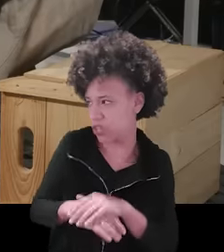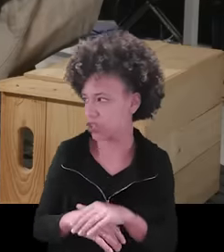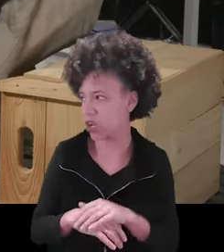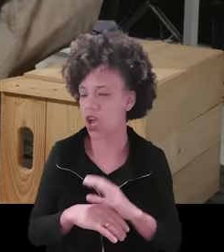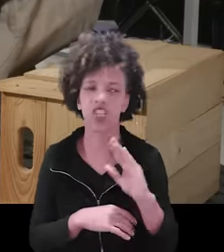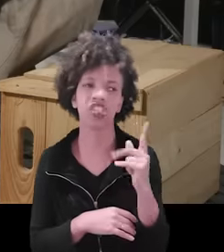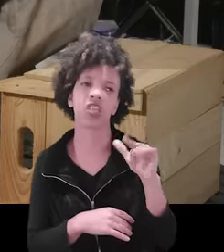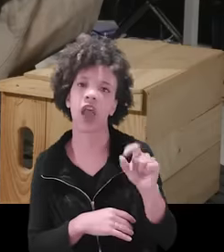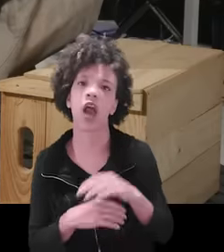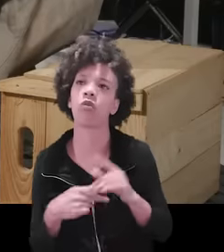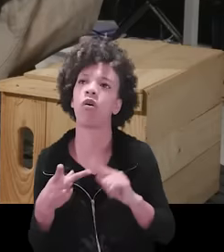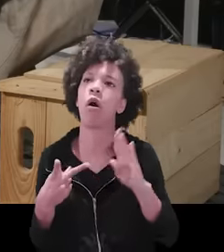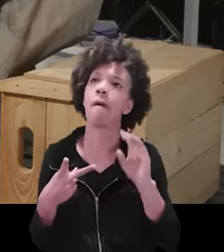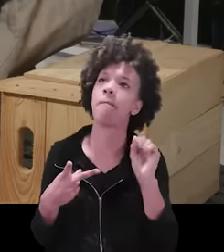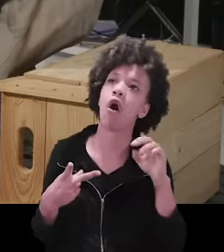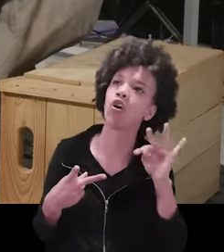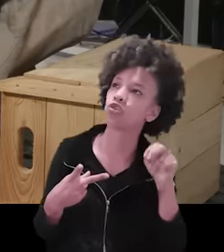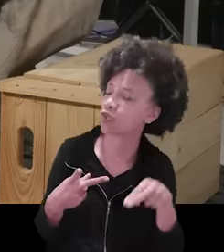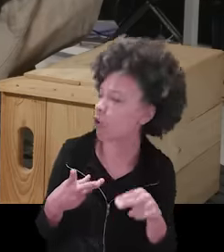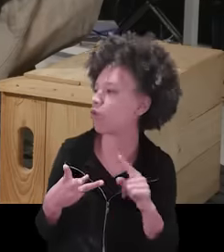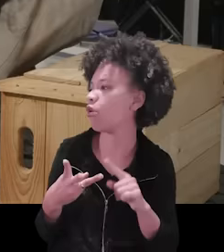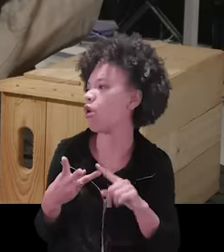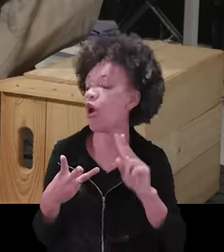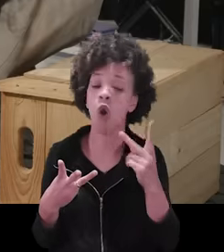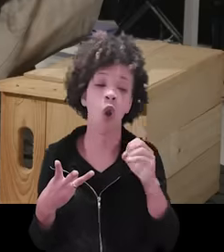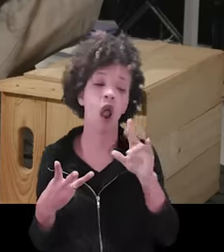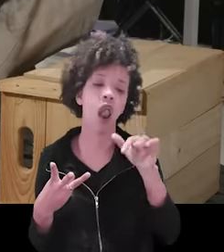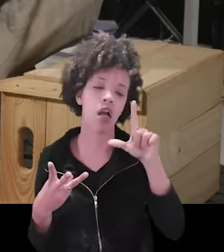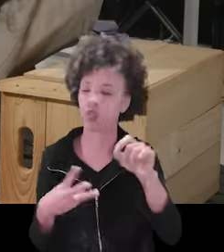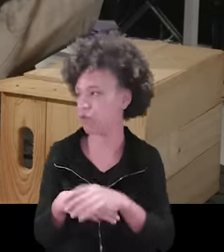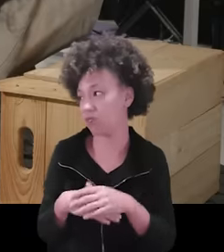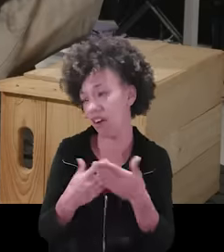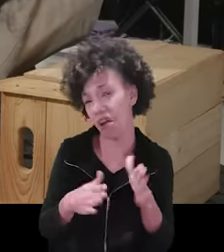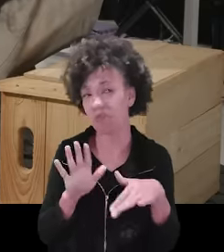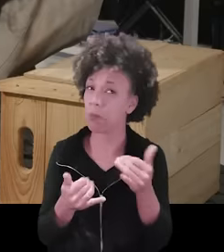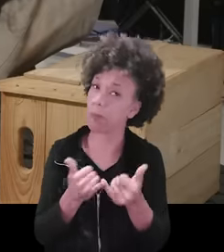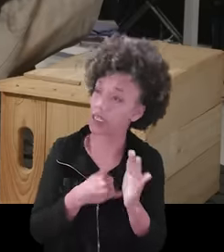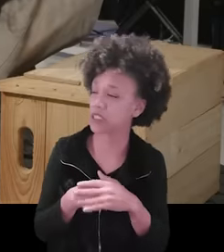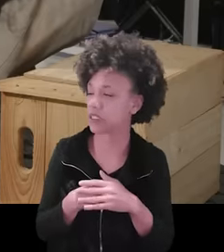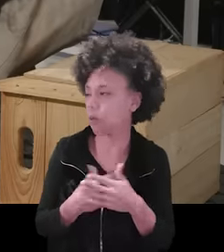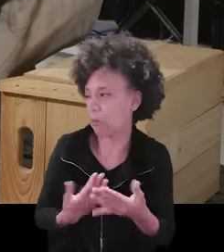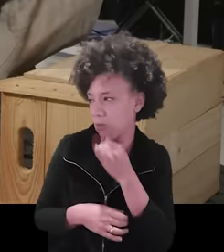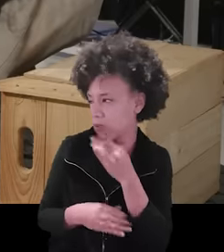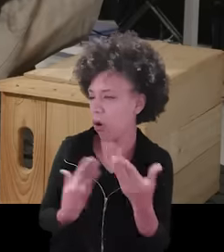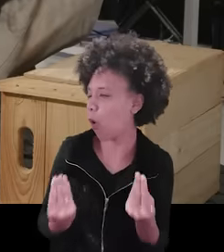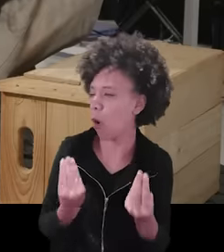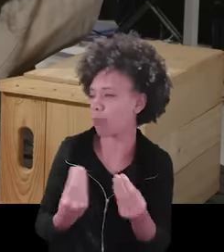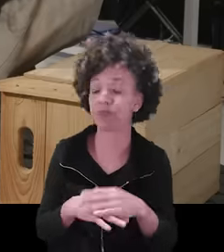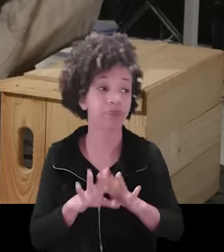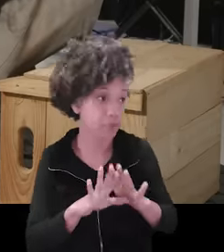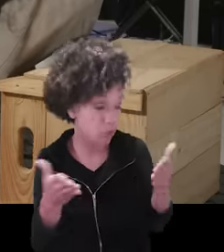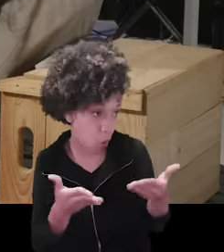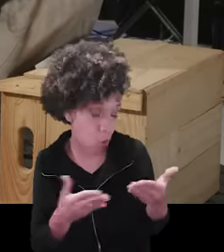diferente assim tipo o cara tá em Chicago em frente do Carimbó se não tá diferente do que tá em Orlando ou é tudo assim mal a proporção e meio parecida que você vê eu vejo